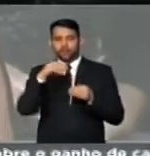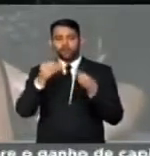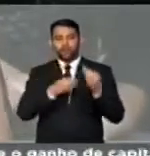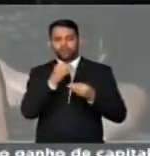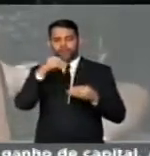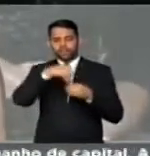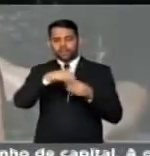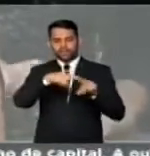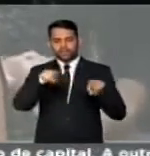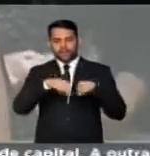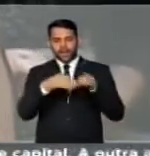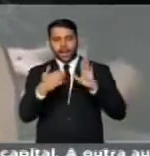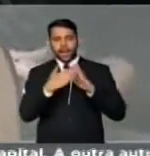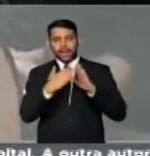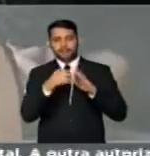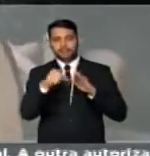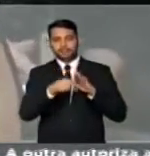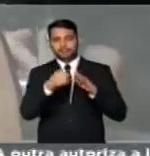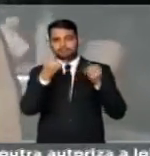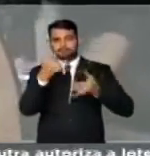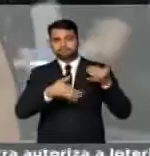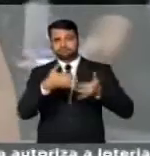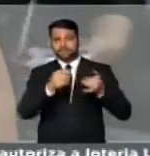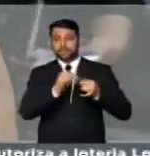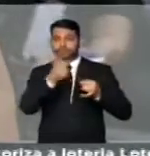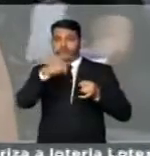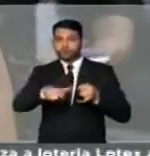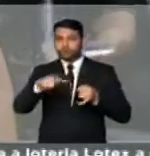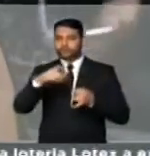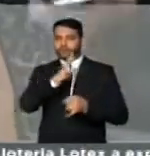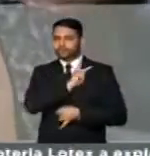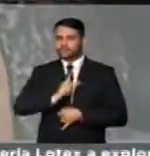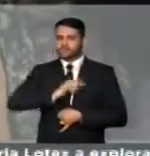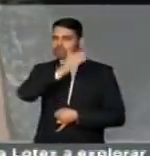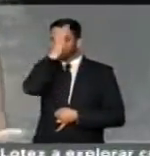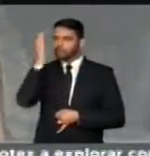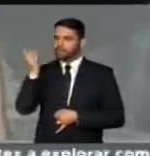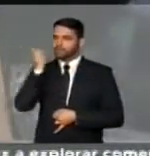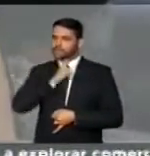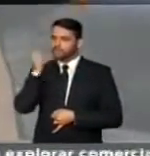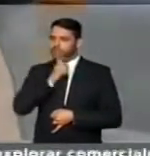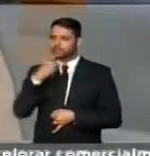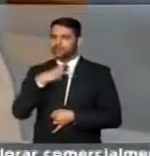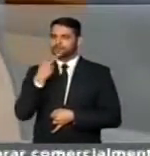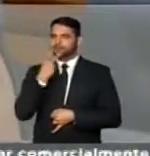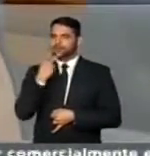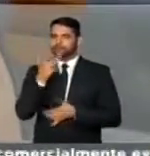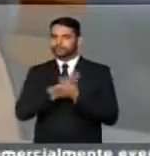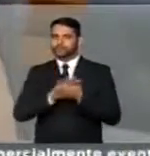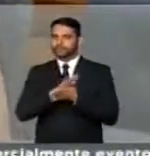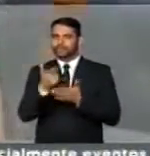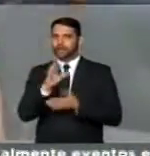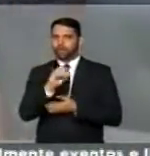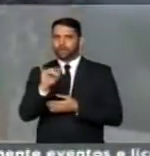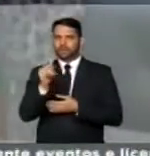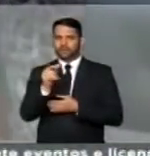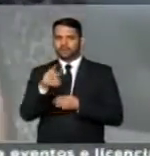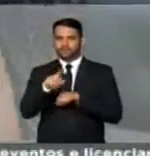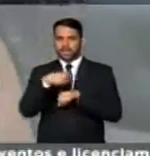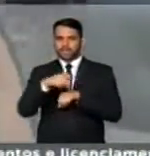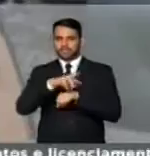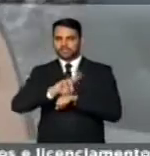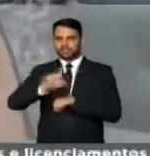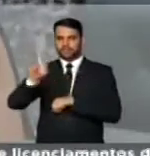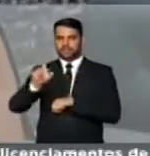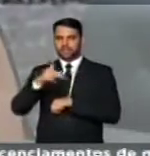da residência. Então, mais uma vez, ele mentiu. Mentiu quando disse que não tinha contas no exterior. Eduardo Cunha mentiu